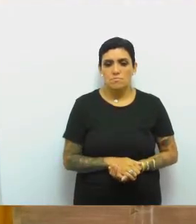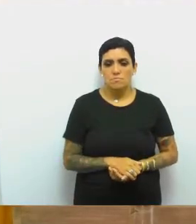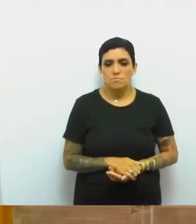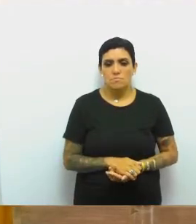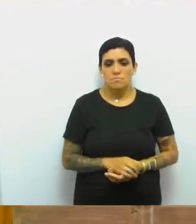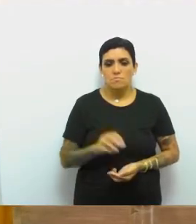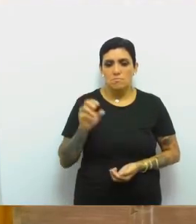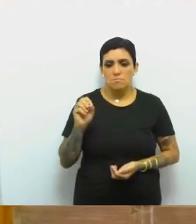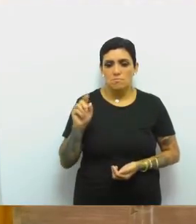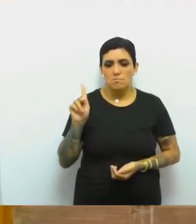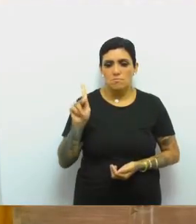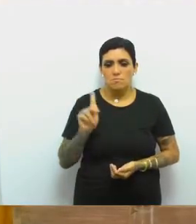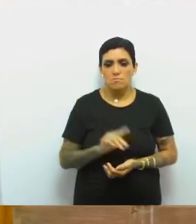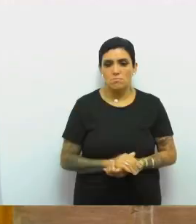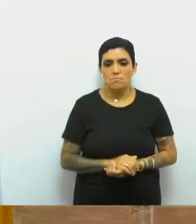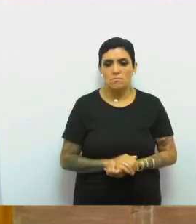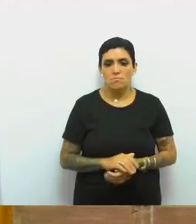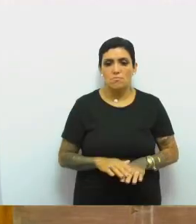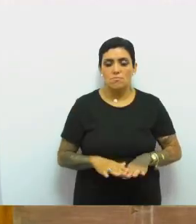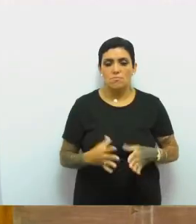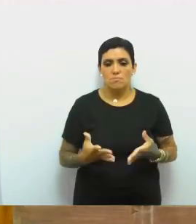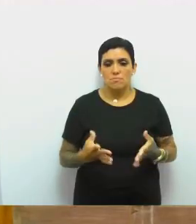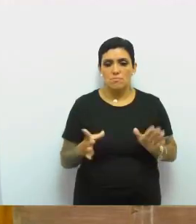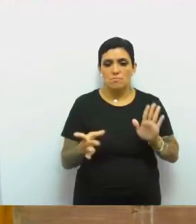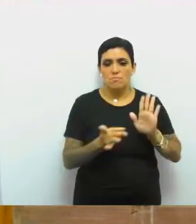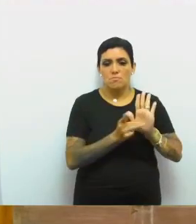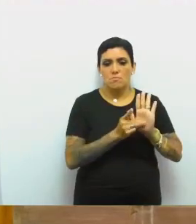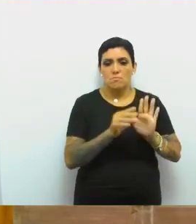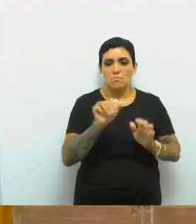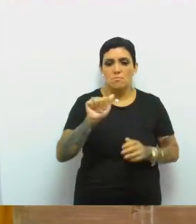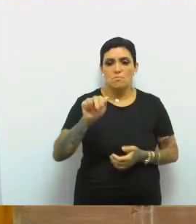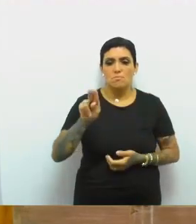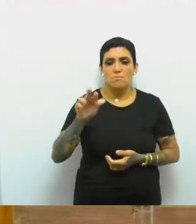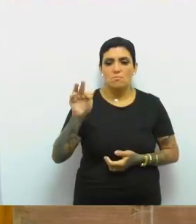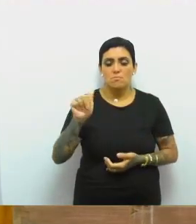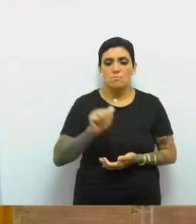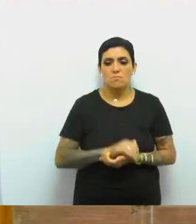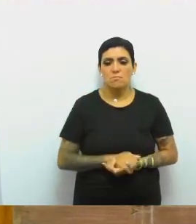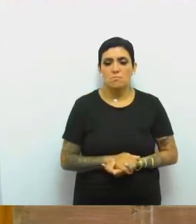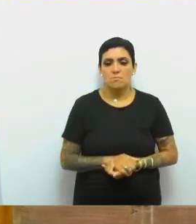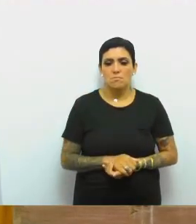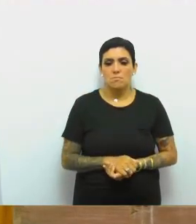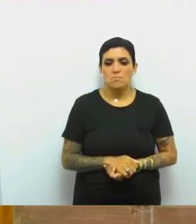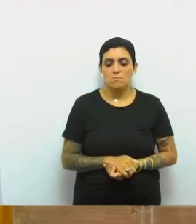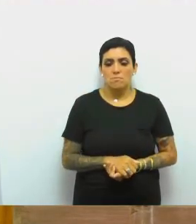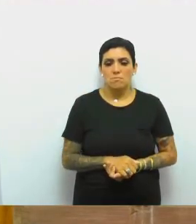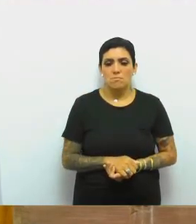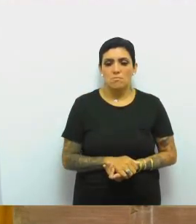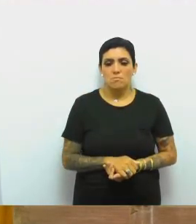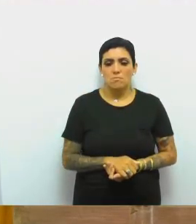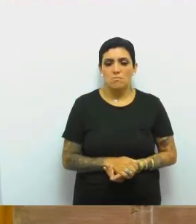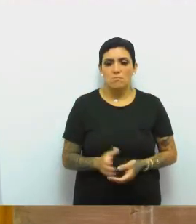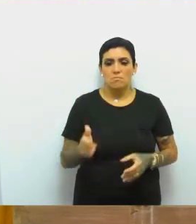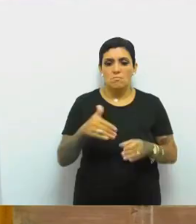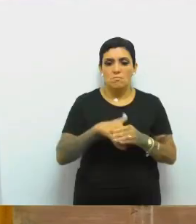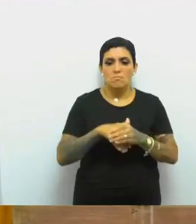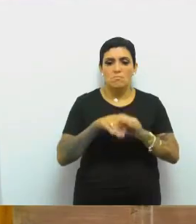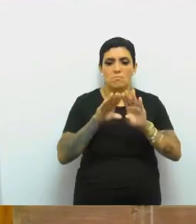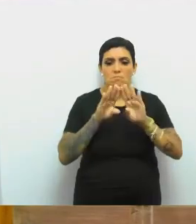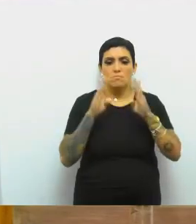Ok, vereadora, que faça também constar em ata as declarações da vereadora Luciana Valverde. Votação